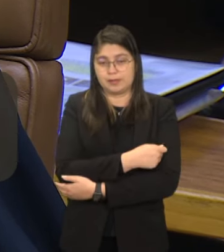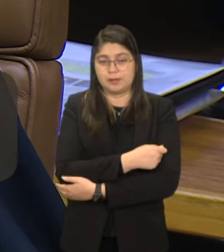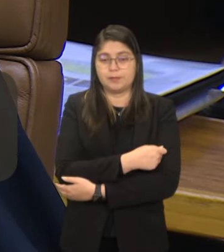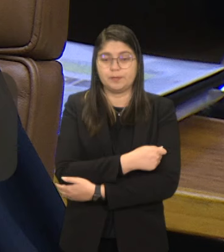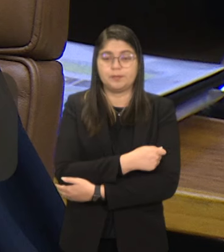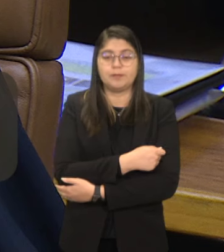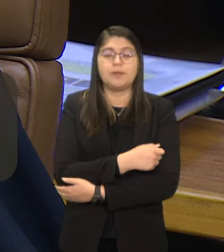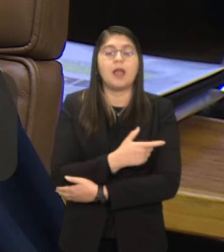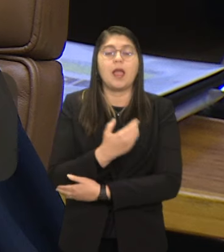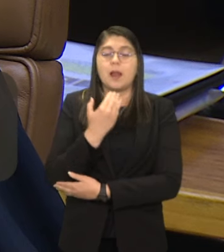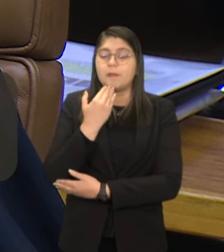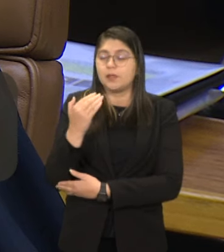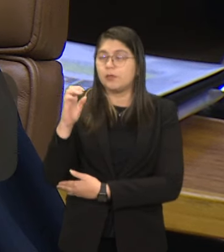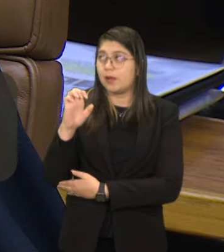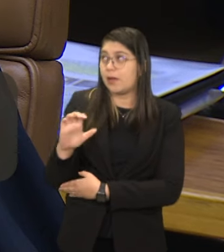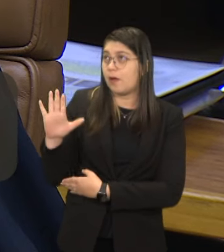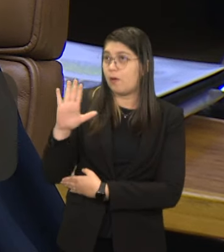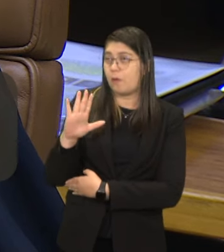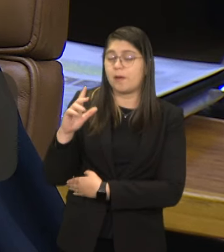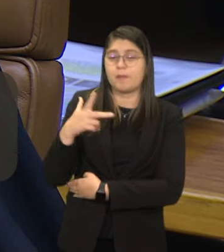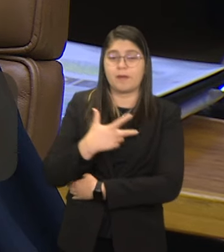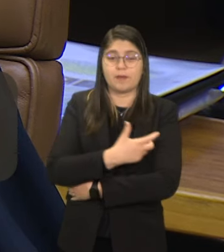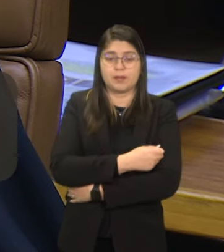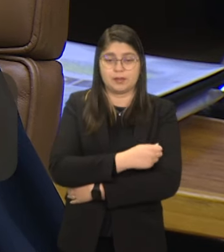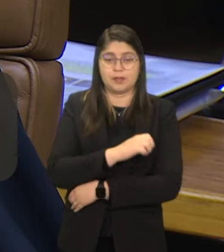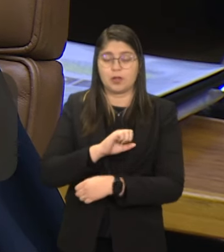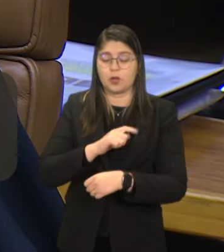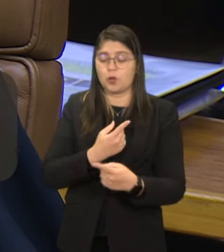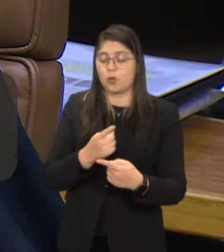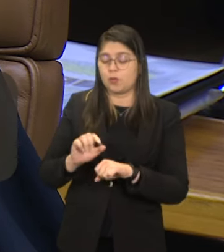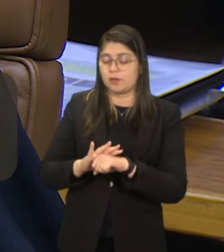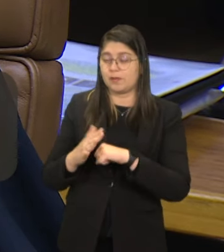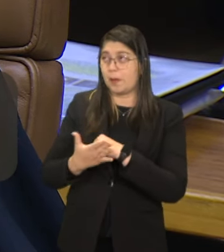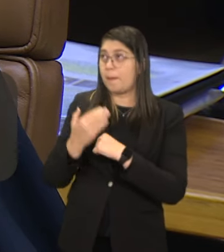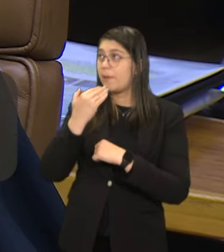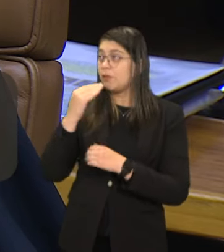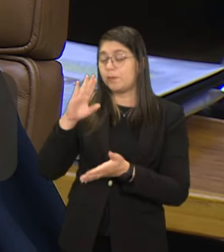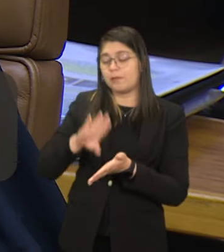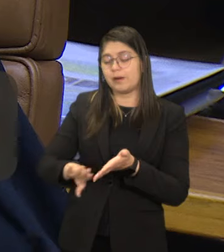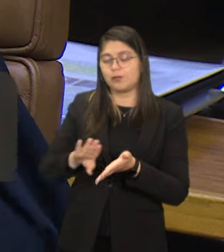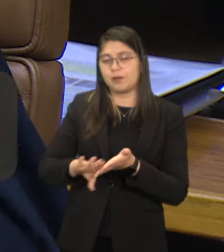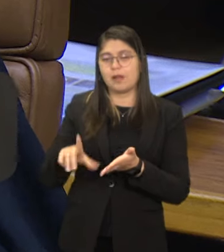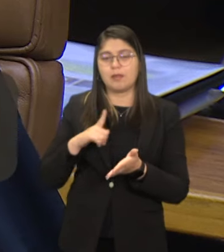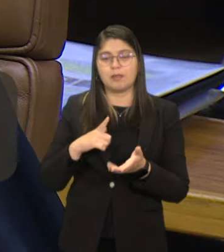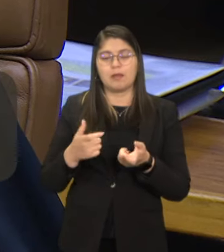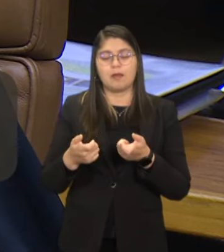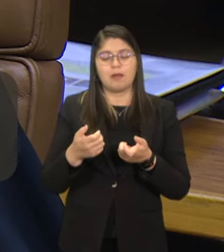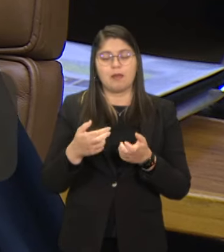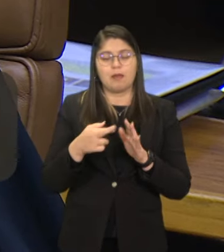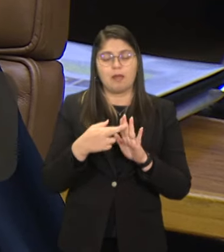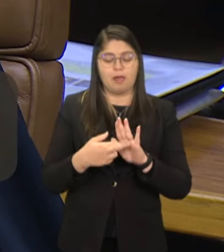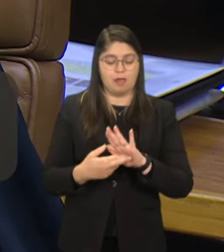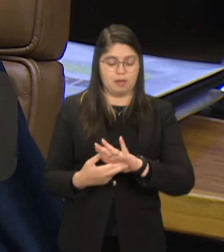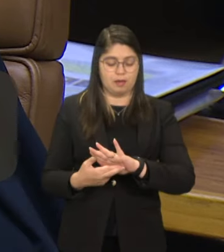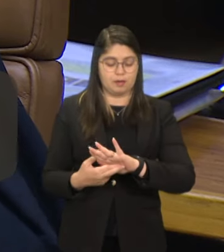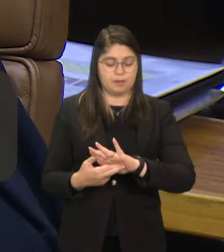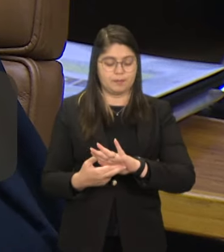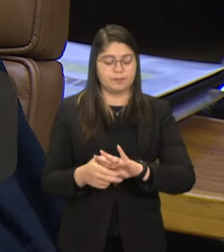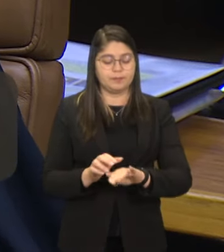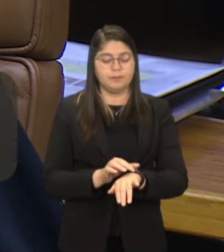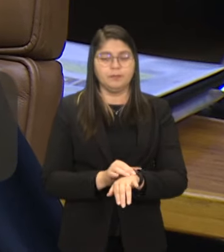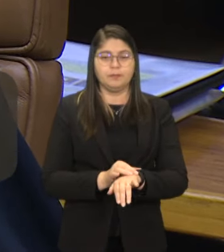que a autorização europeia para sua vacina contra a Covid-19 seja retirada de acordo com o regulador de medicamento da União Europeia. E trago aqui